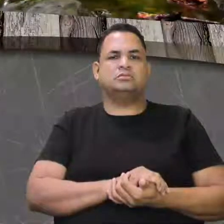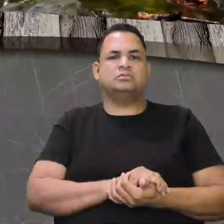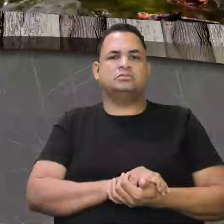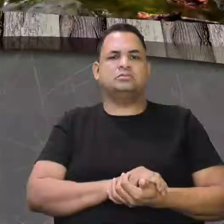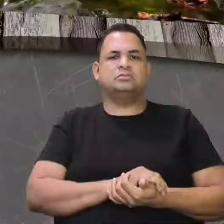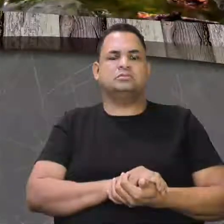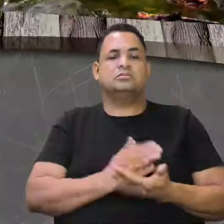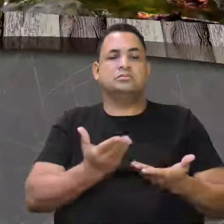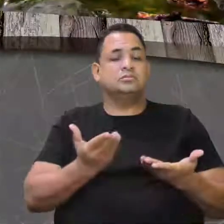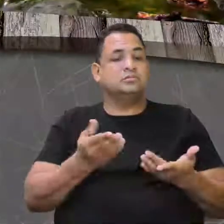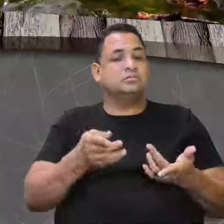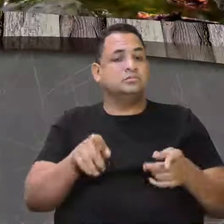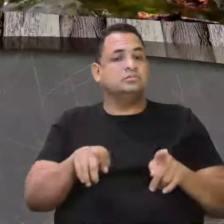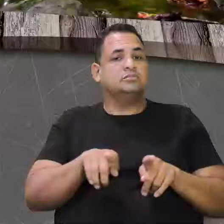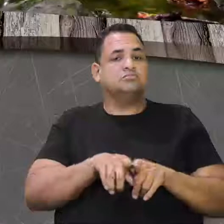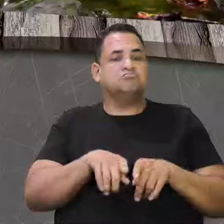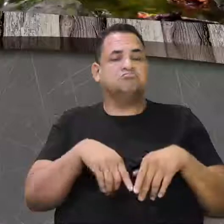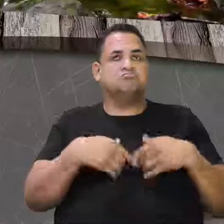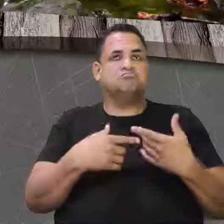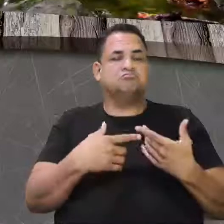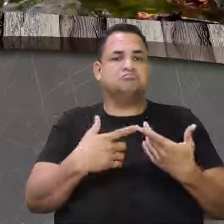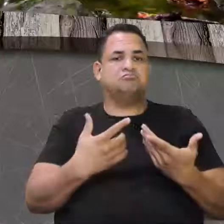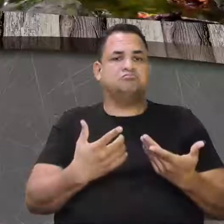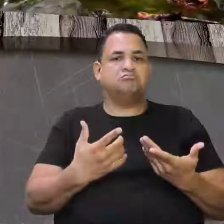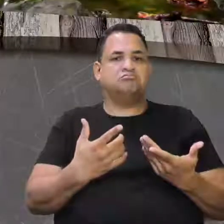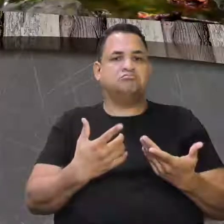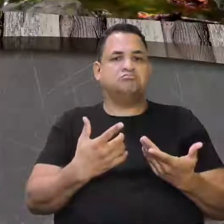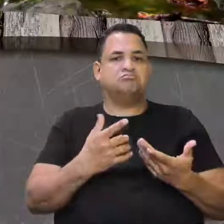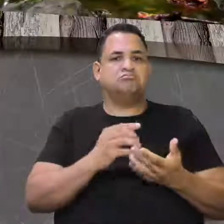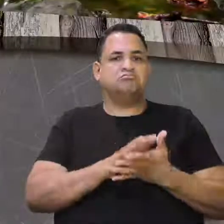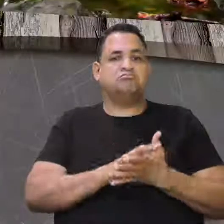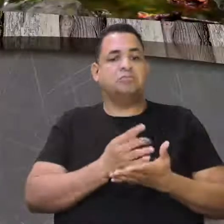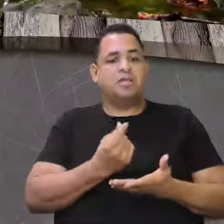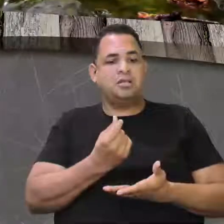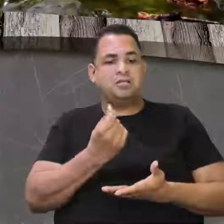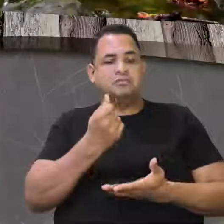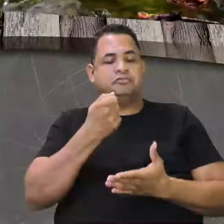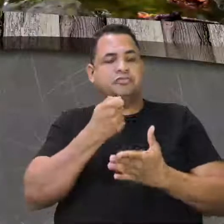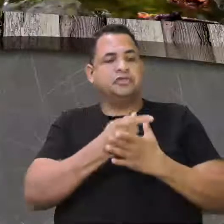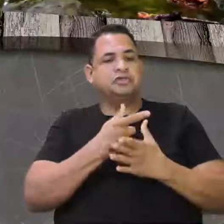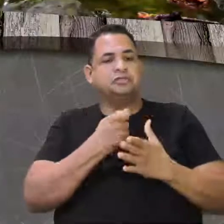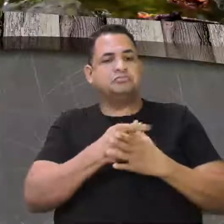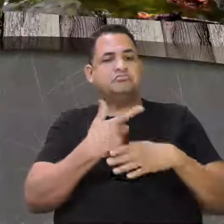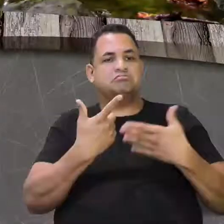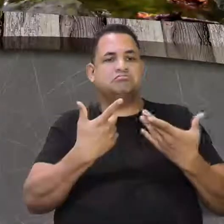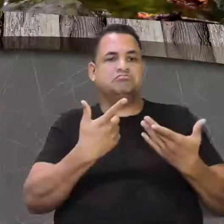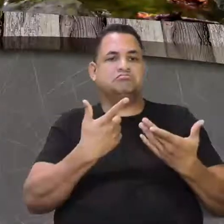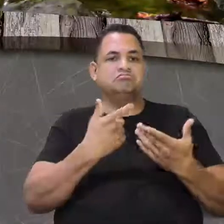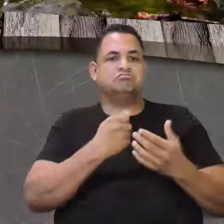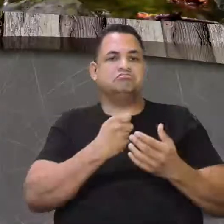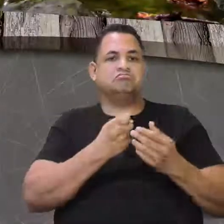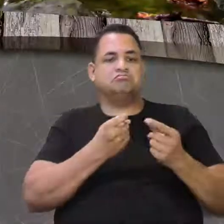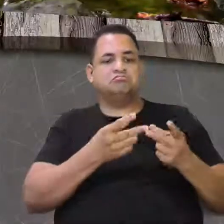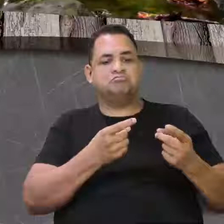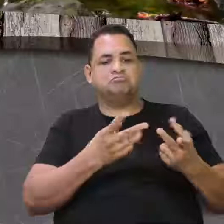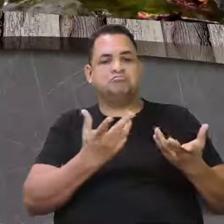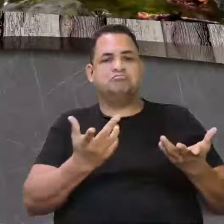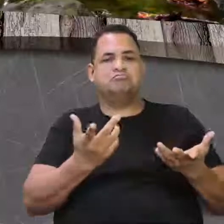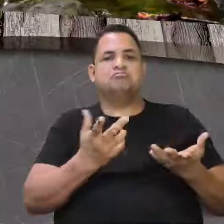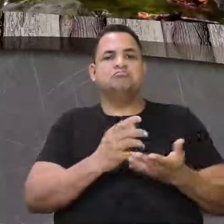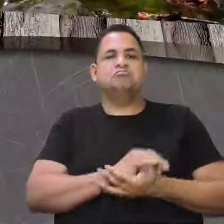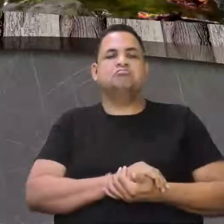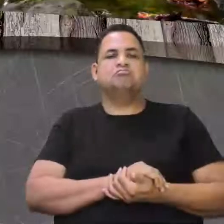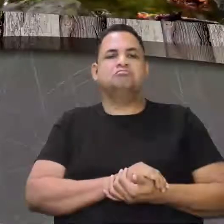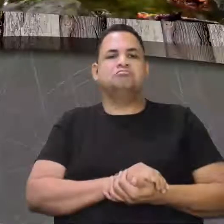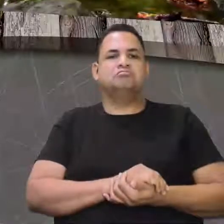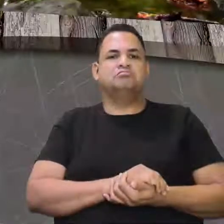E essa matéria-prima, eles ainda ganham com isso. Lucro com isso ainda vem jogar a conta